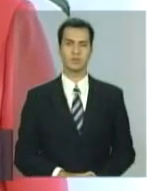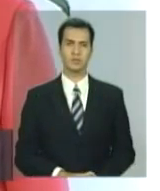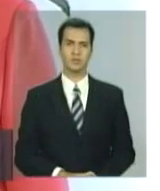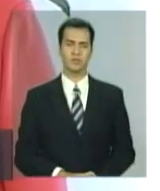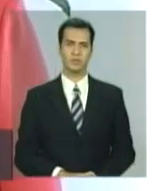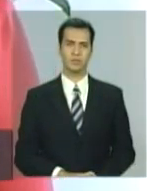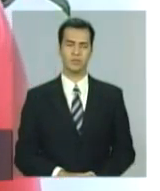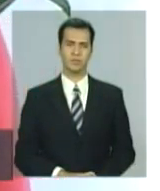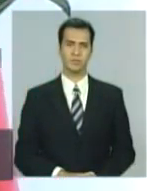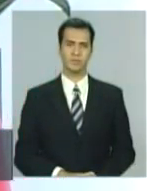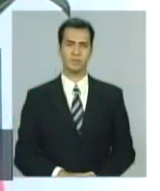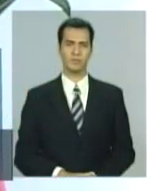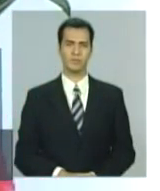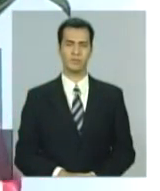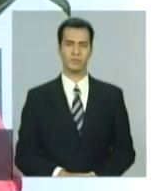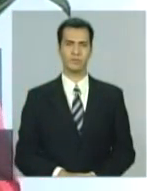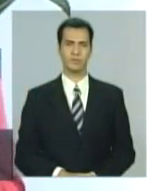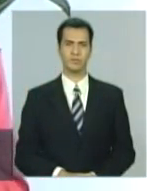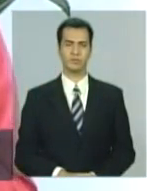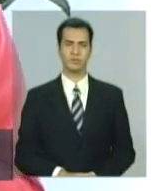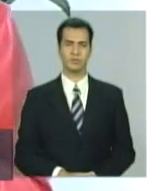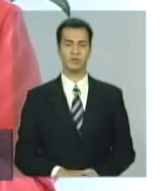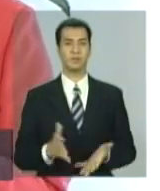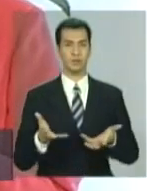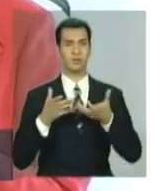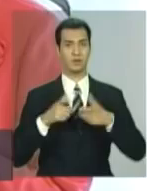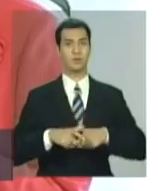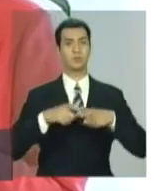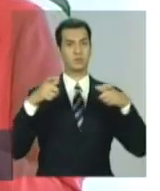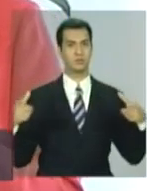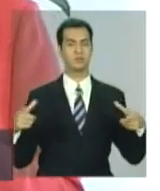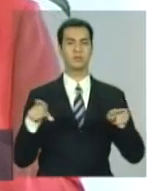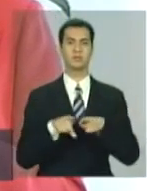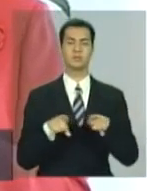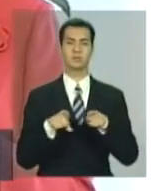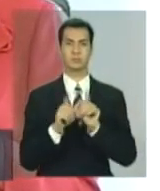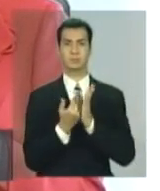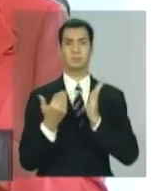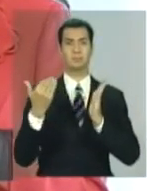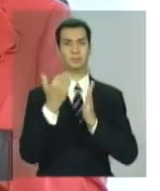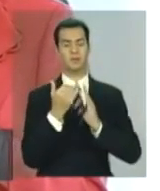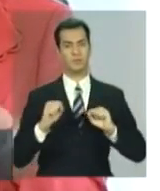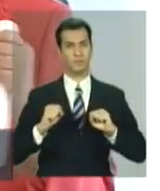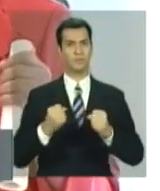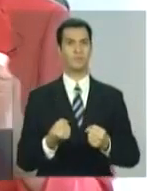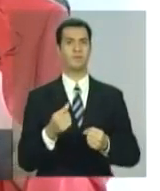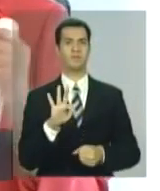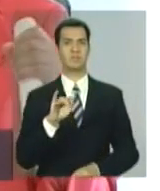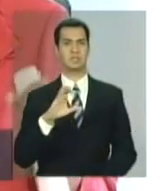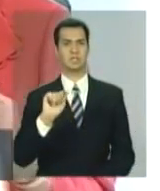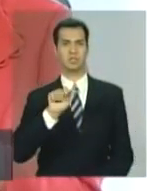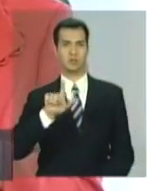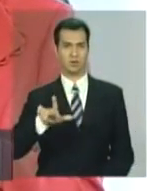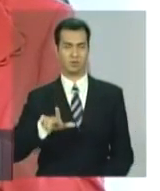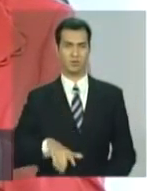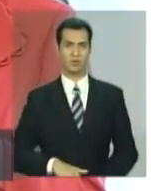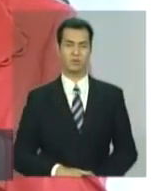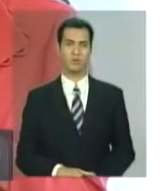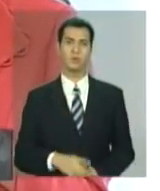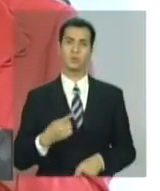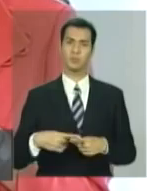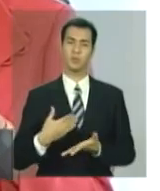aumentar e ampliar a consolidação fiscal, que tem sido uma característica desde o